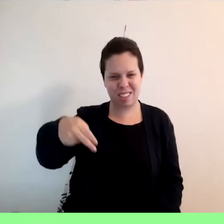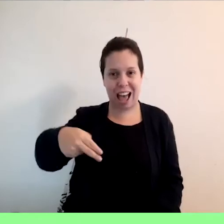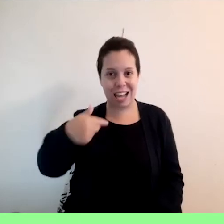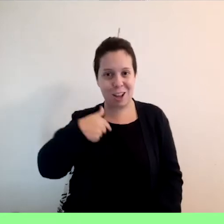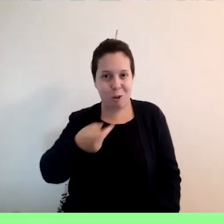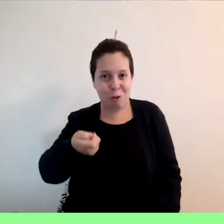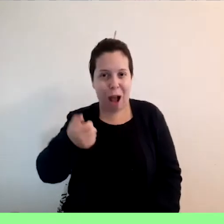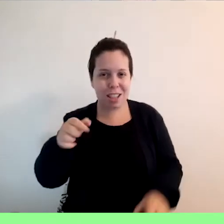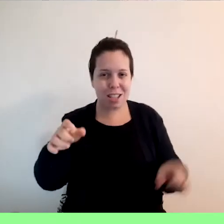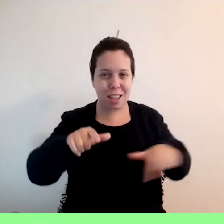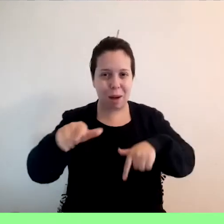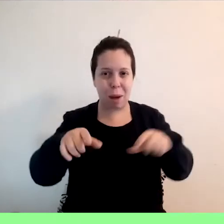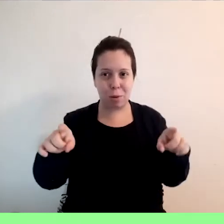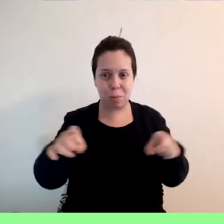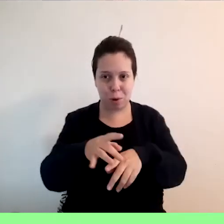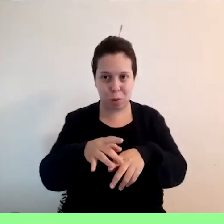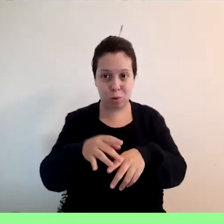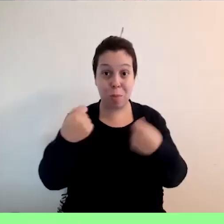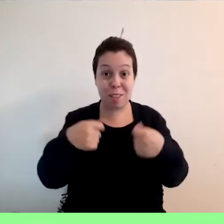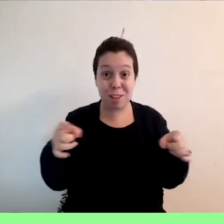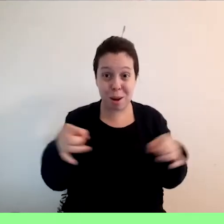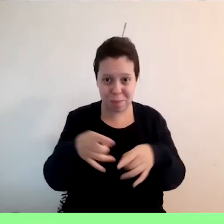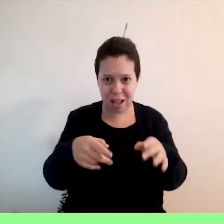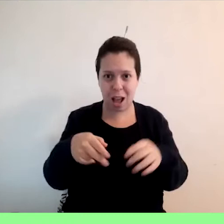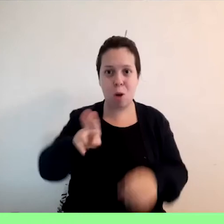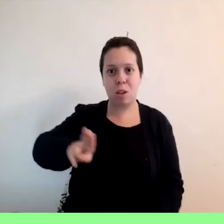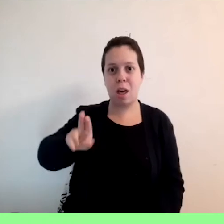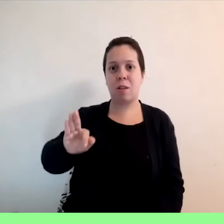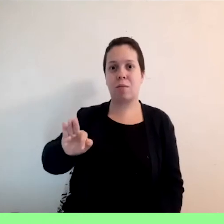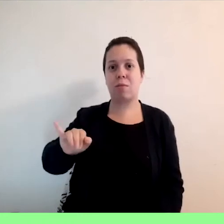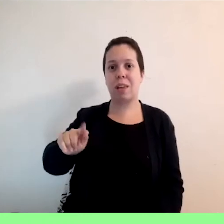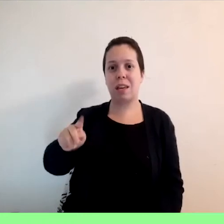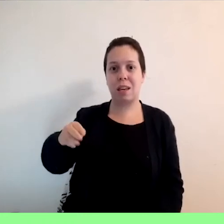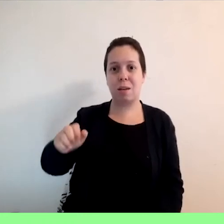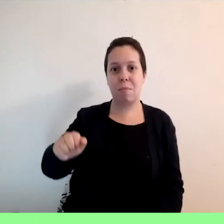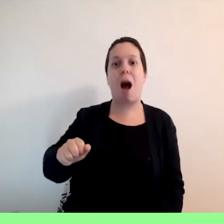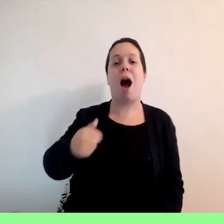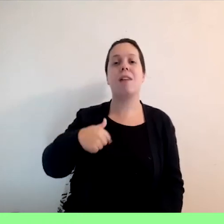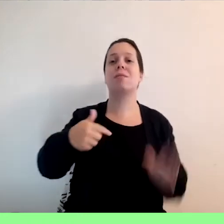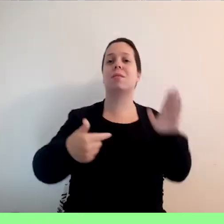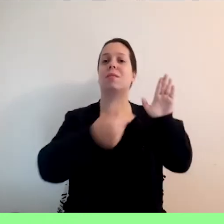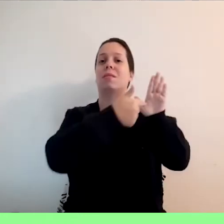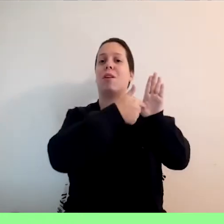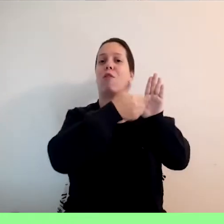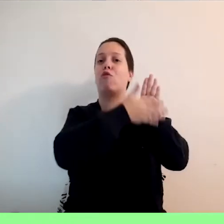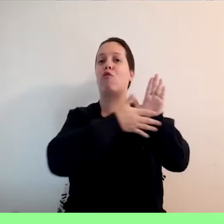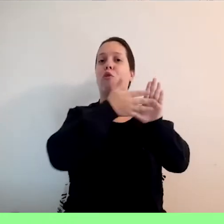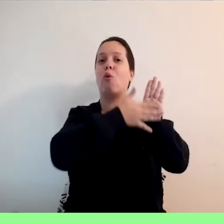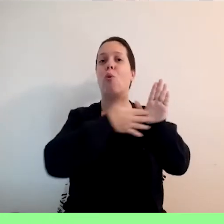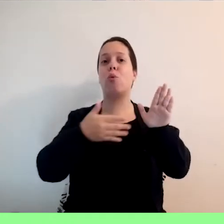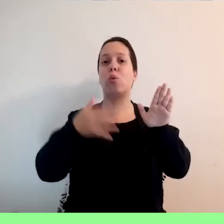interface preta, porque eu já estou cansada. E então isso também é